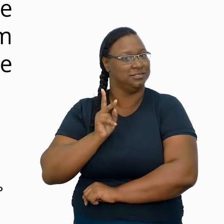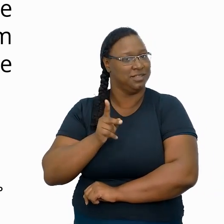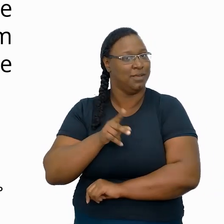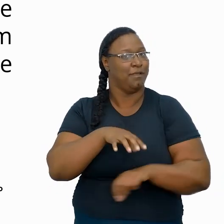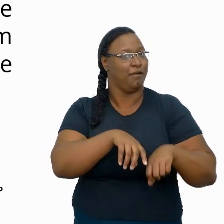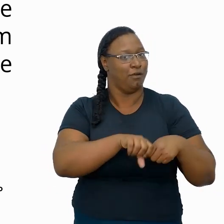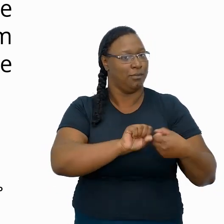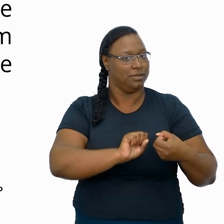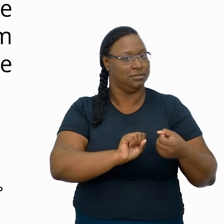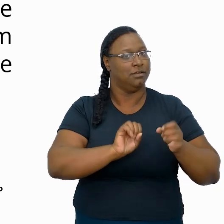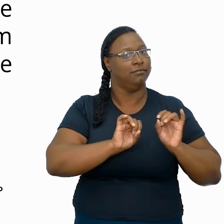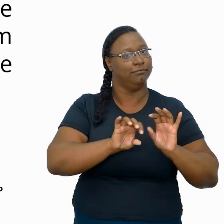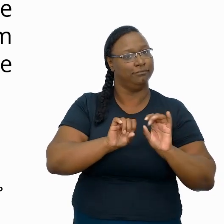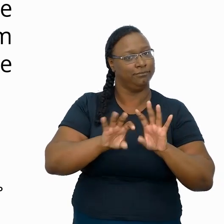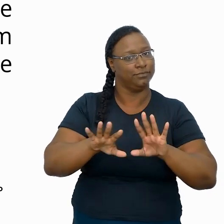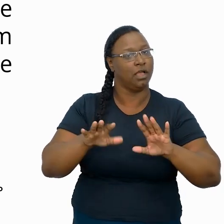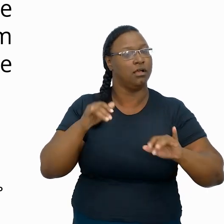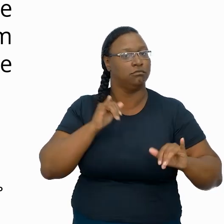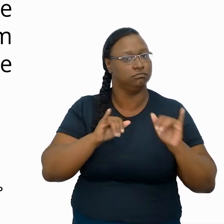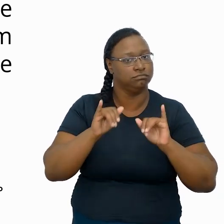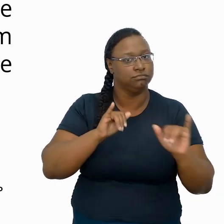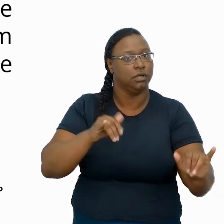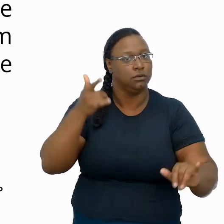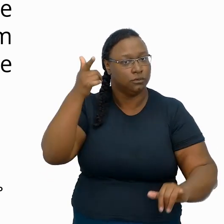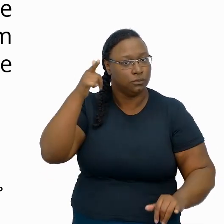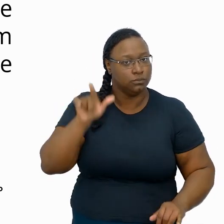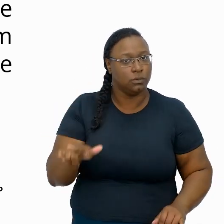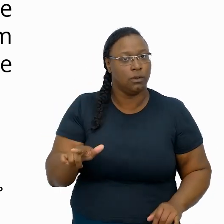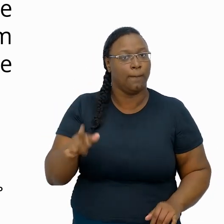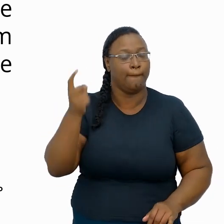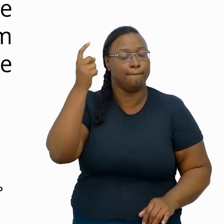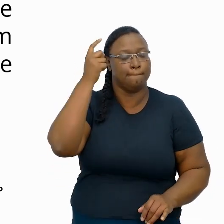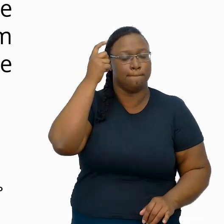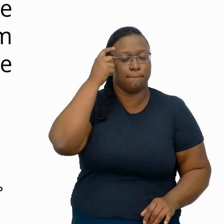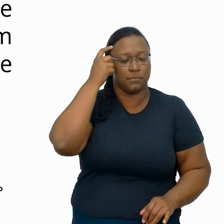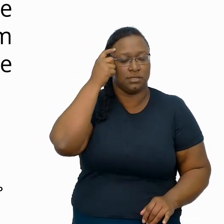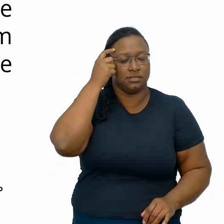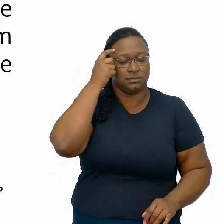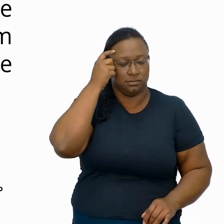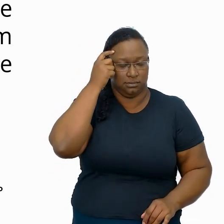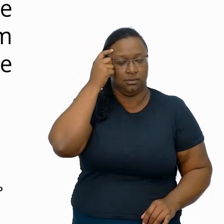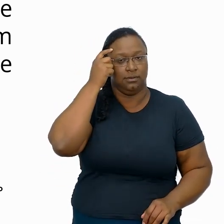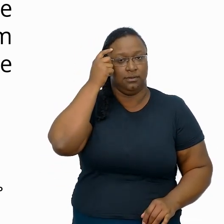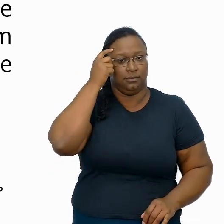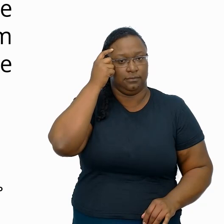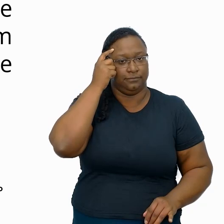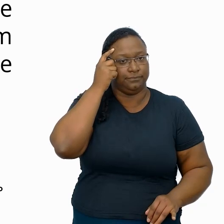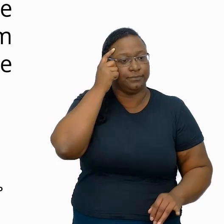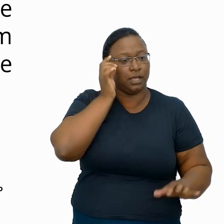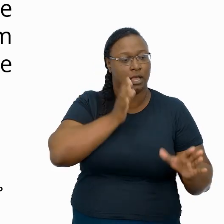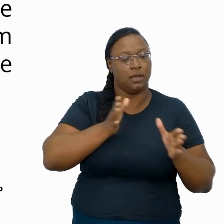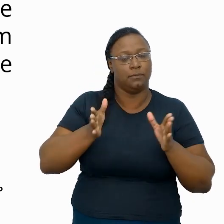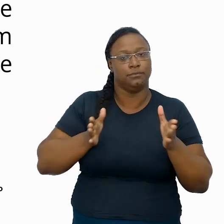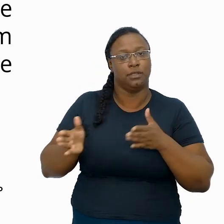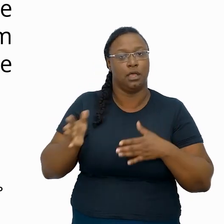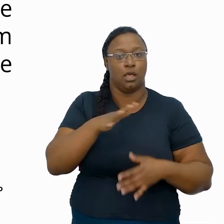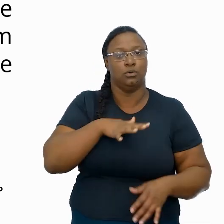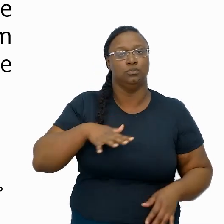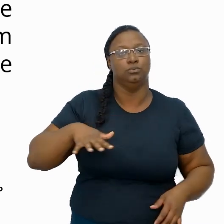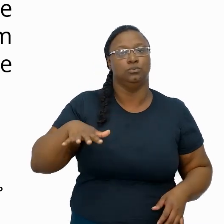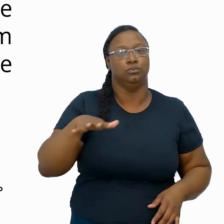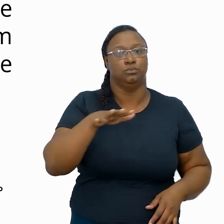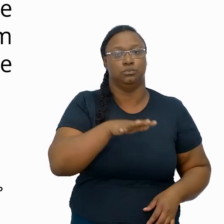sempre ressalta isso, né, você tem que pensar e tentar adaptar e ver as possibilidades do